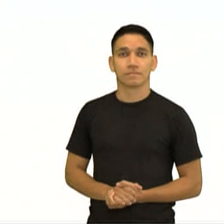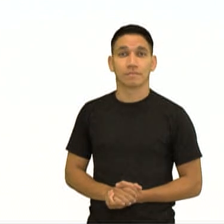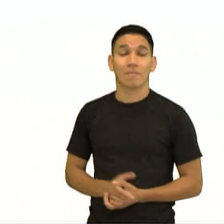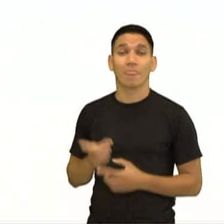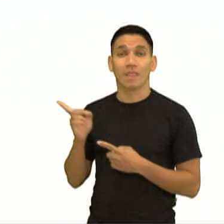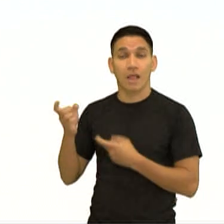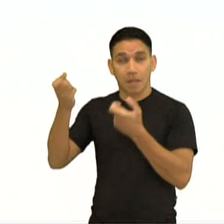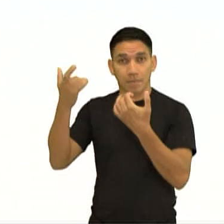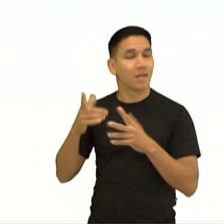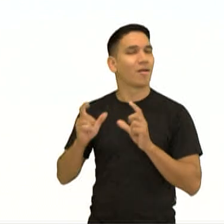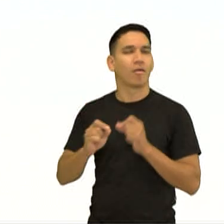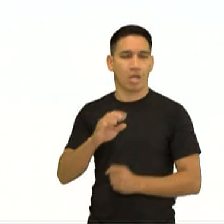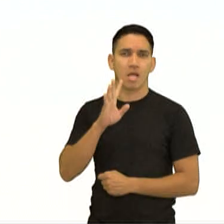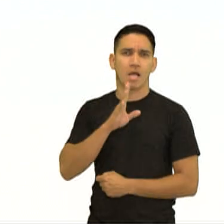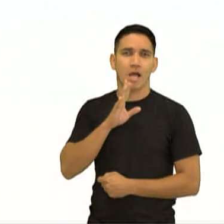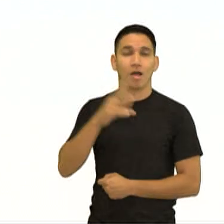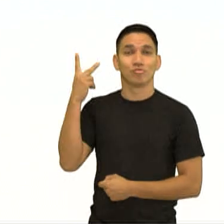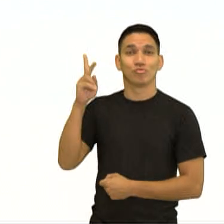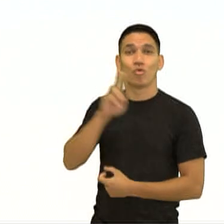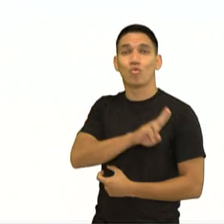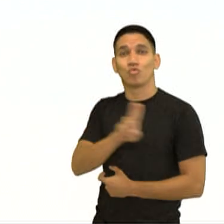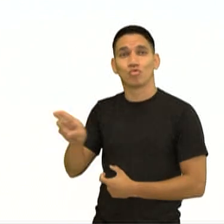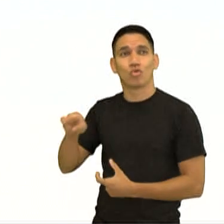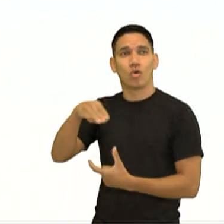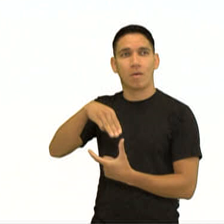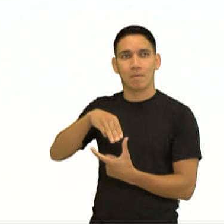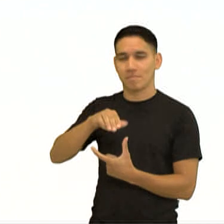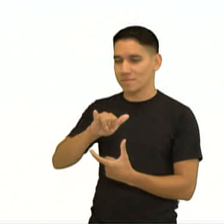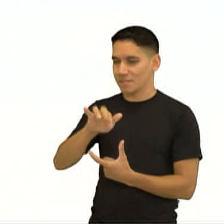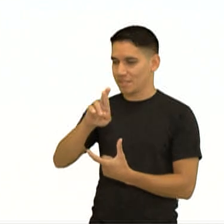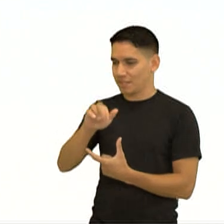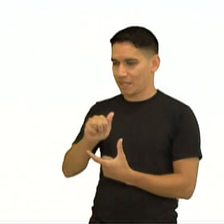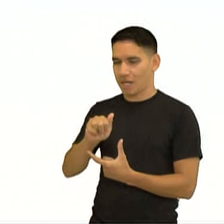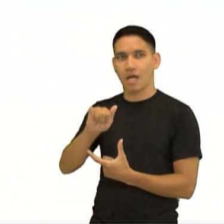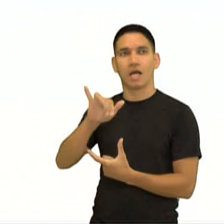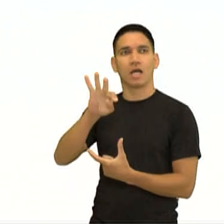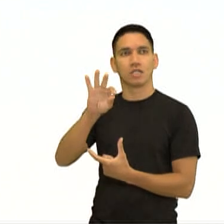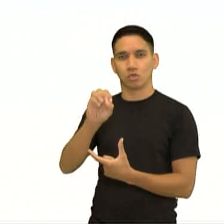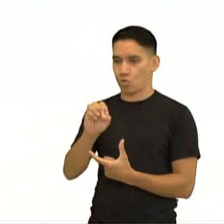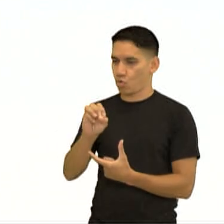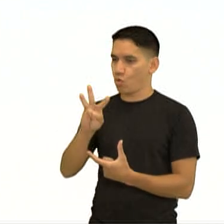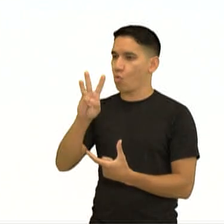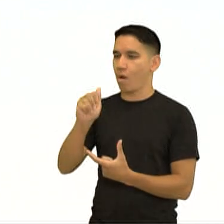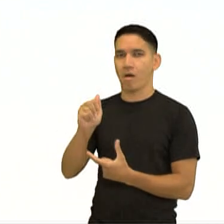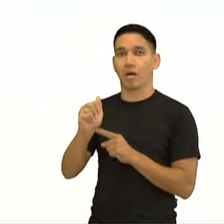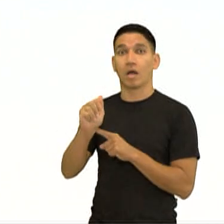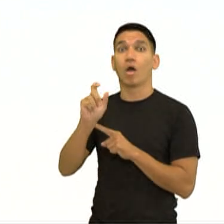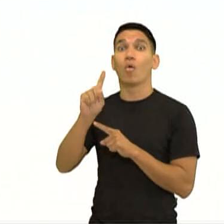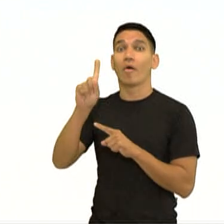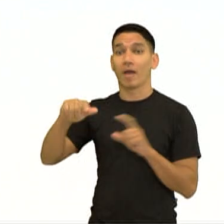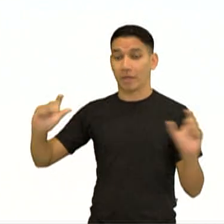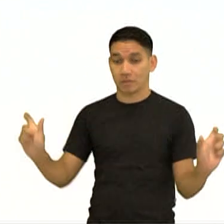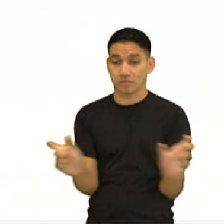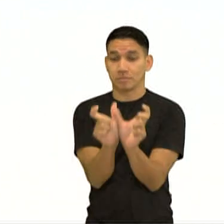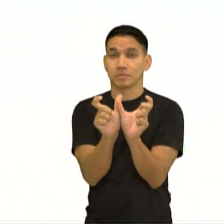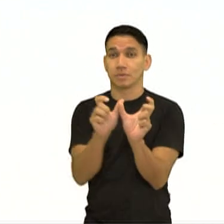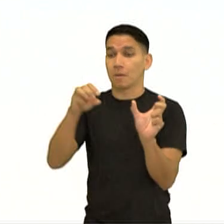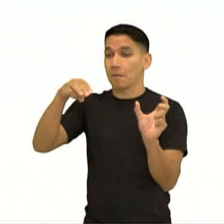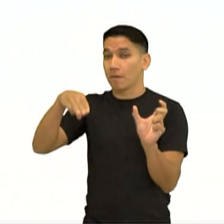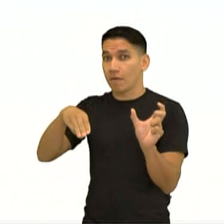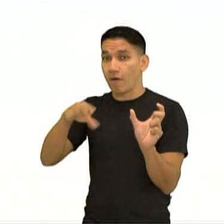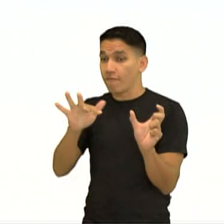Então é muito bacana aqui o nome dele. O nome dele, desse mascote, é a junção das